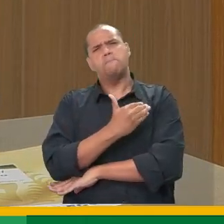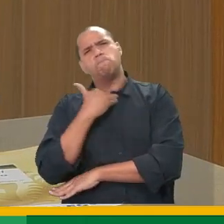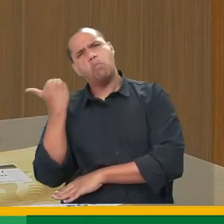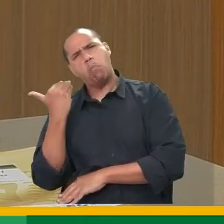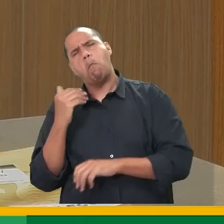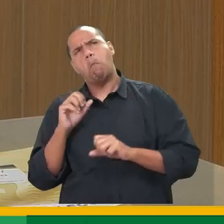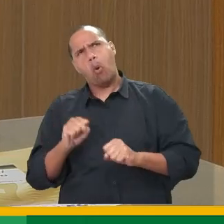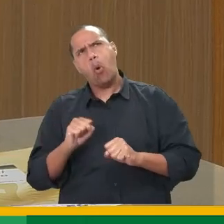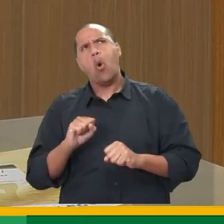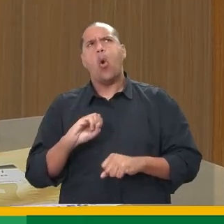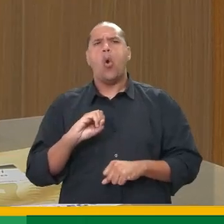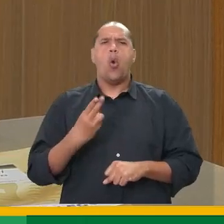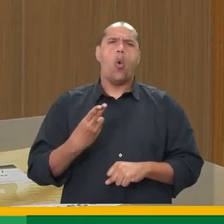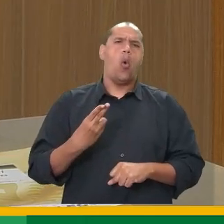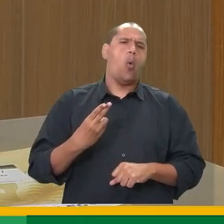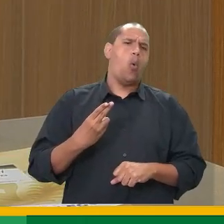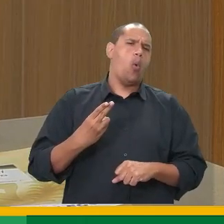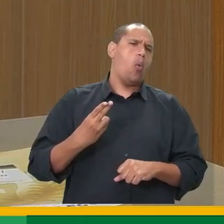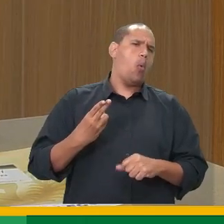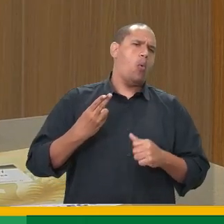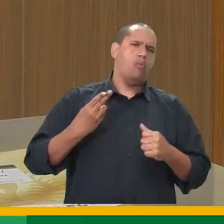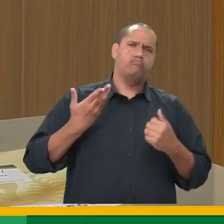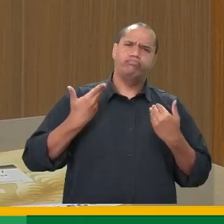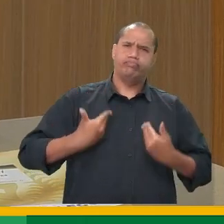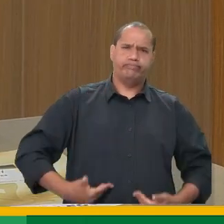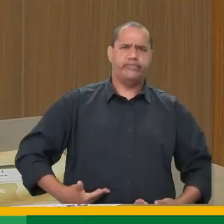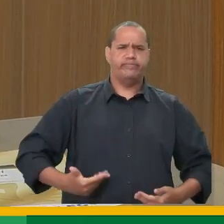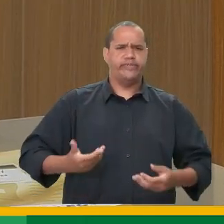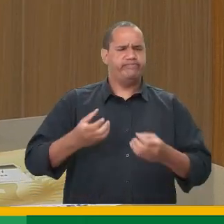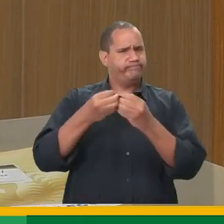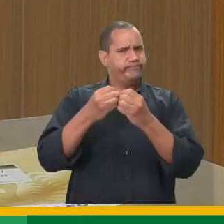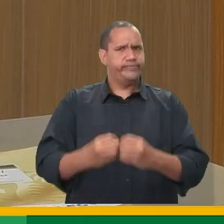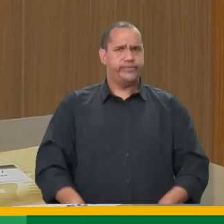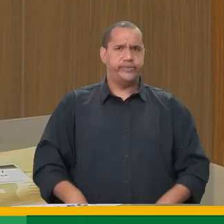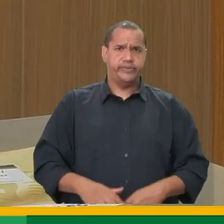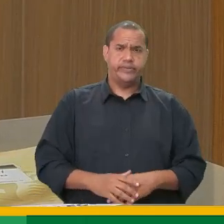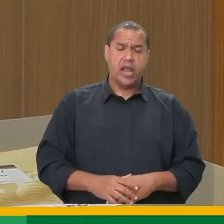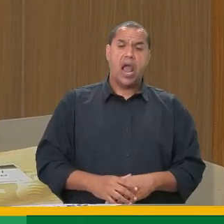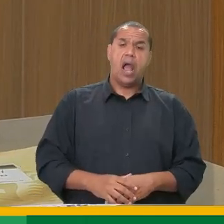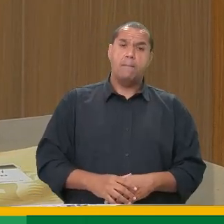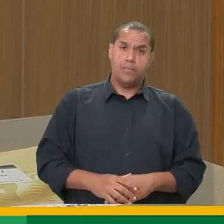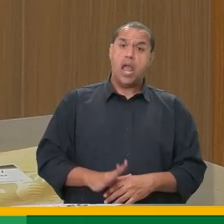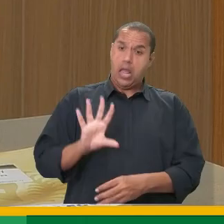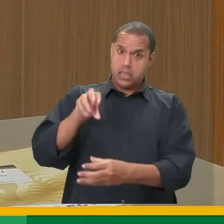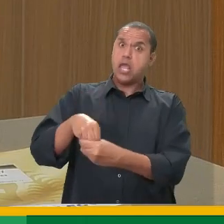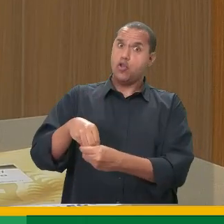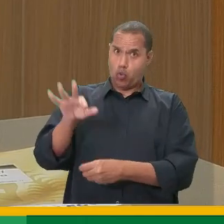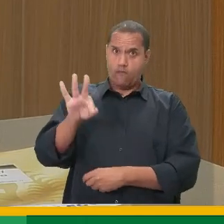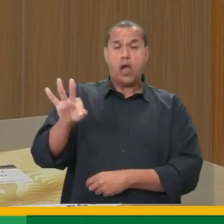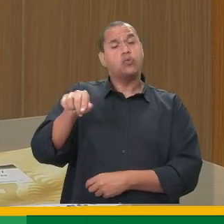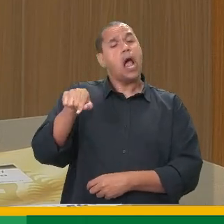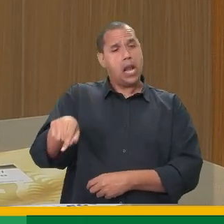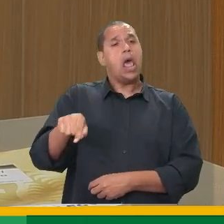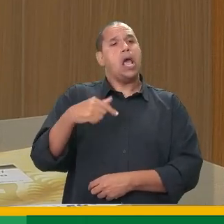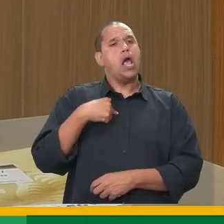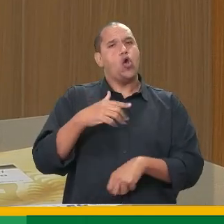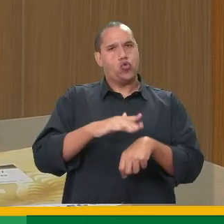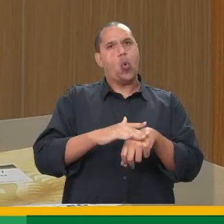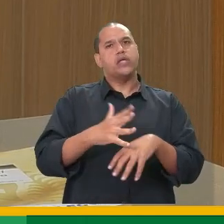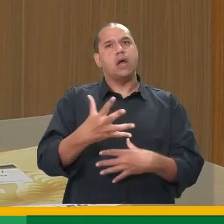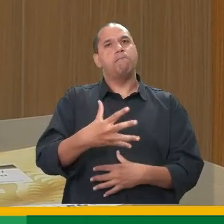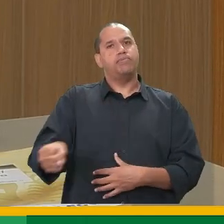com ela ela ela ela passou mal meio-dia na dentro da faculdade pegou na faculdade quando